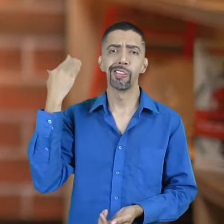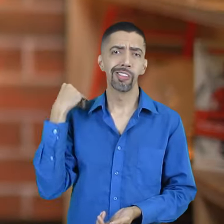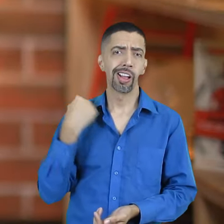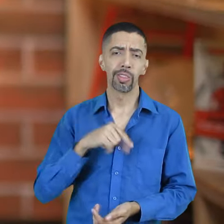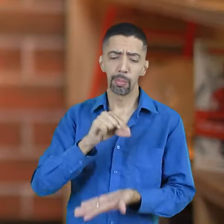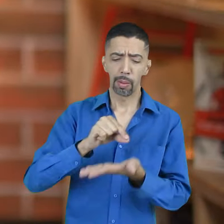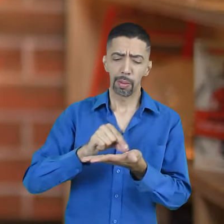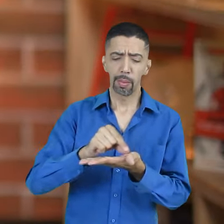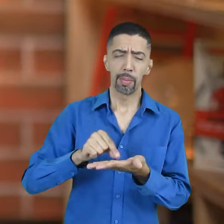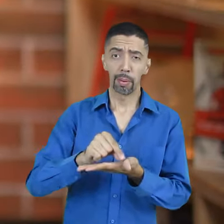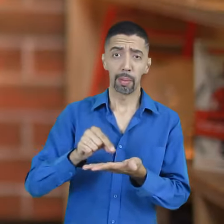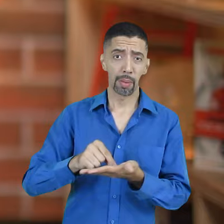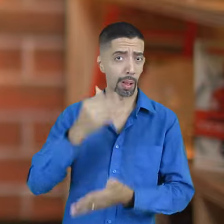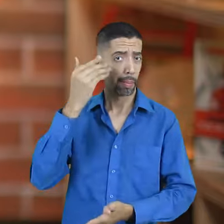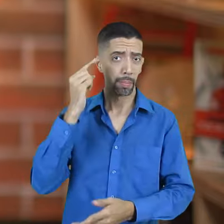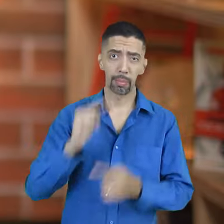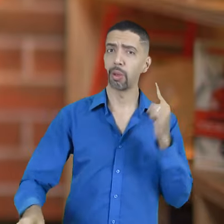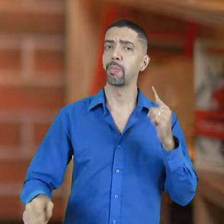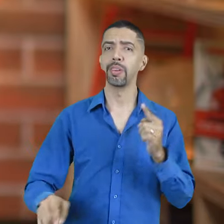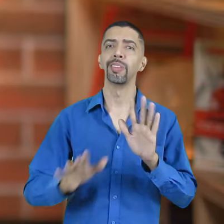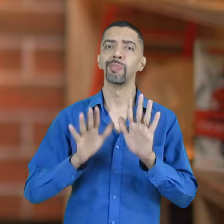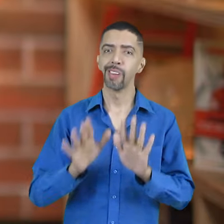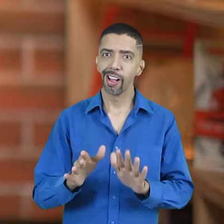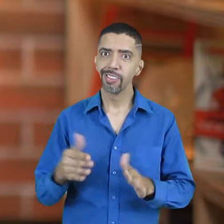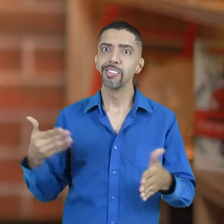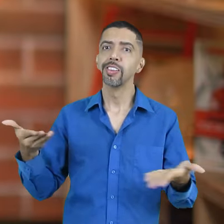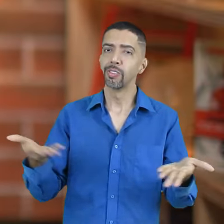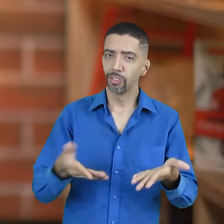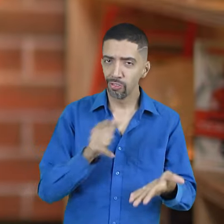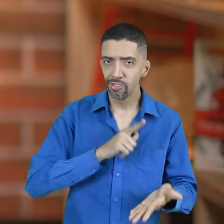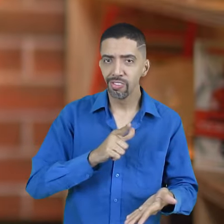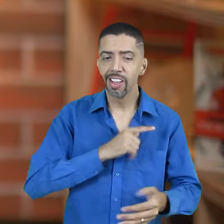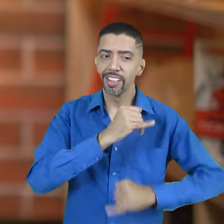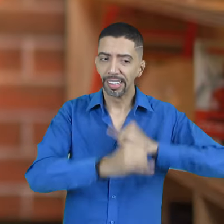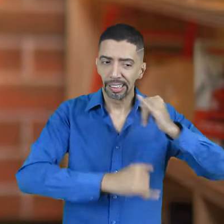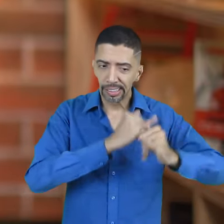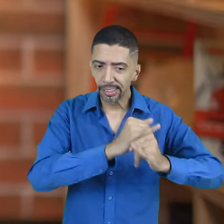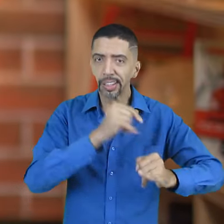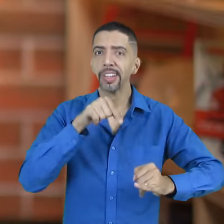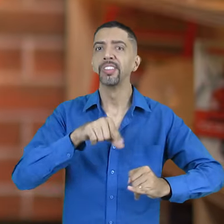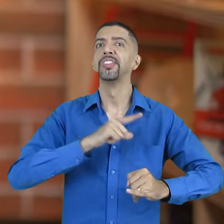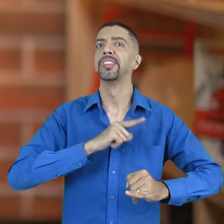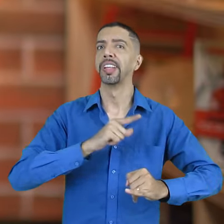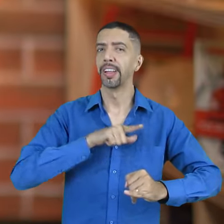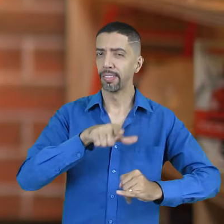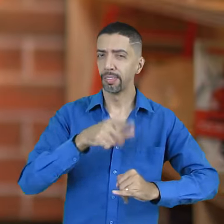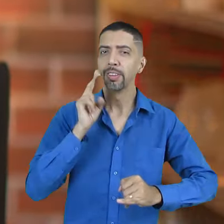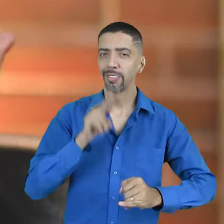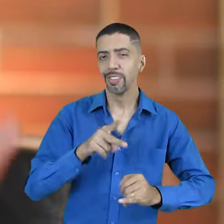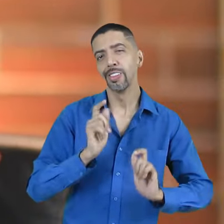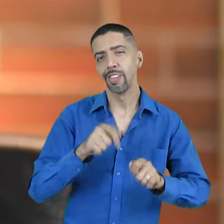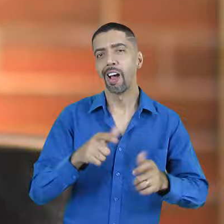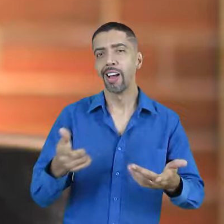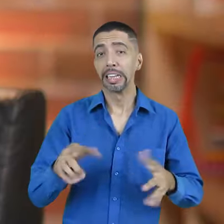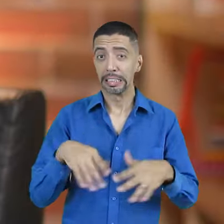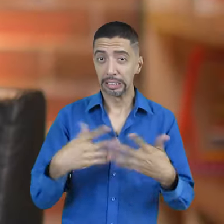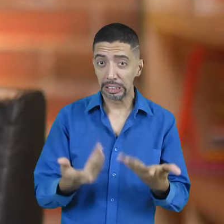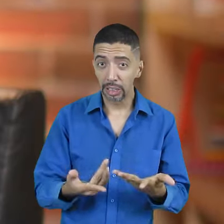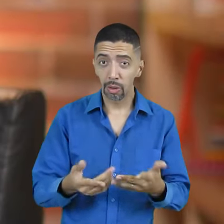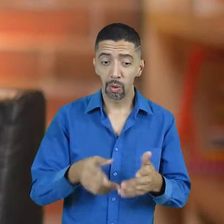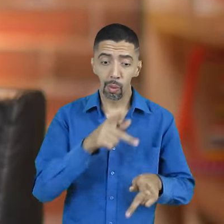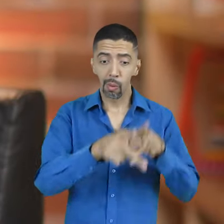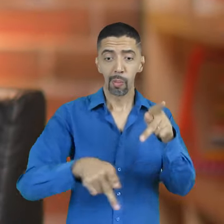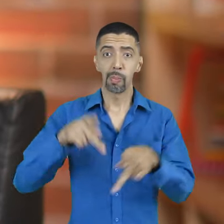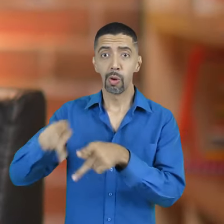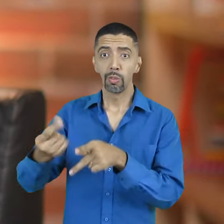digitais, eletrônicos, que estão fazendo com que a população, o povo, fique cada dia mais pobre.